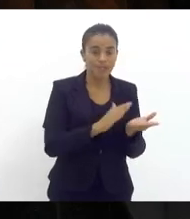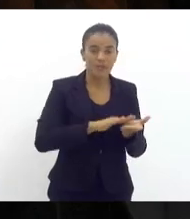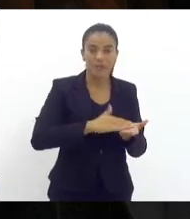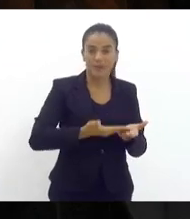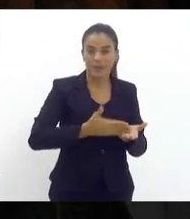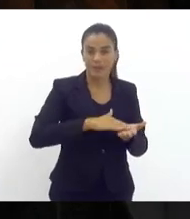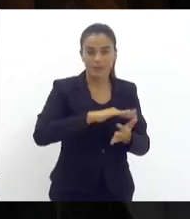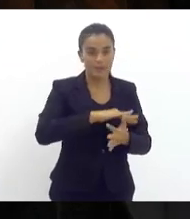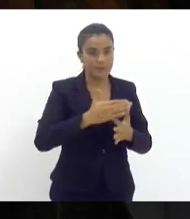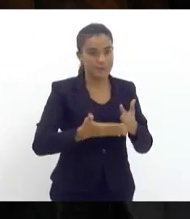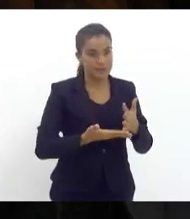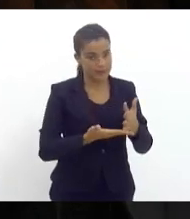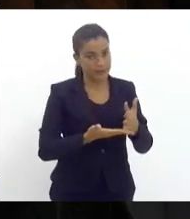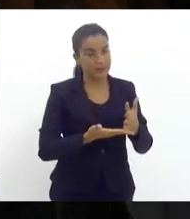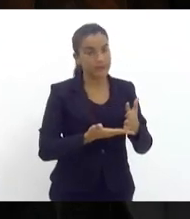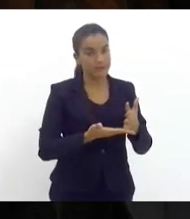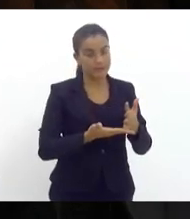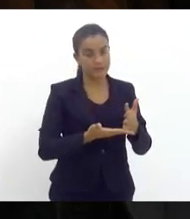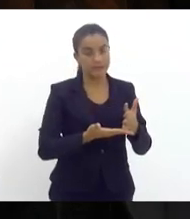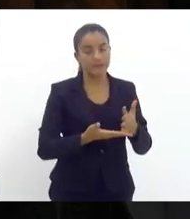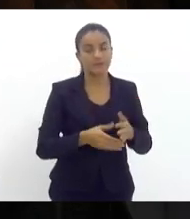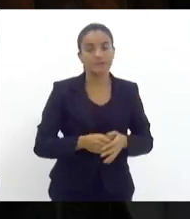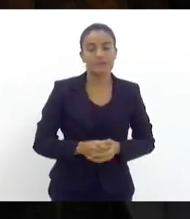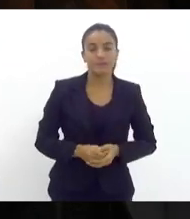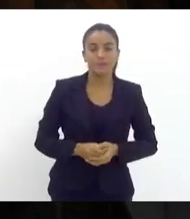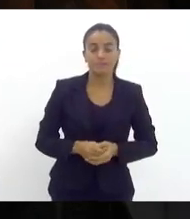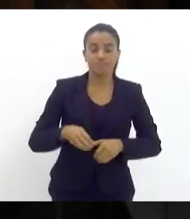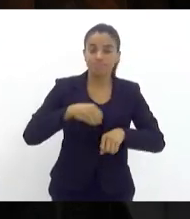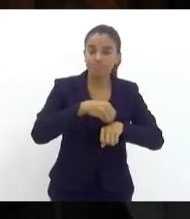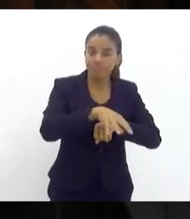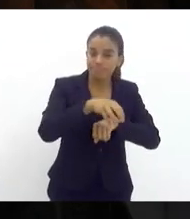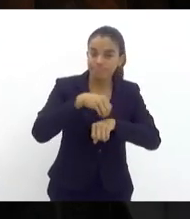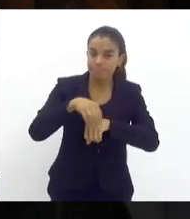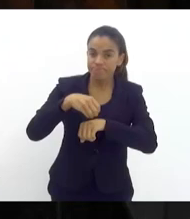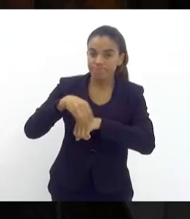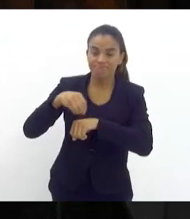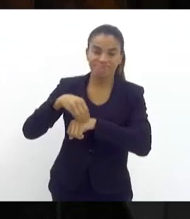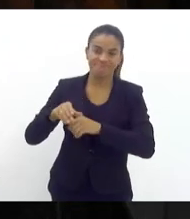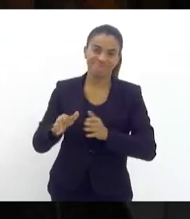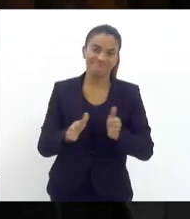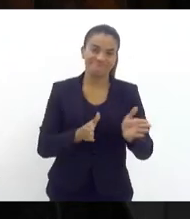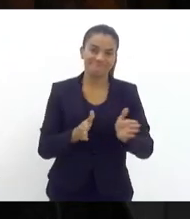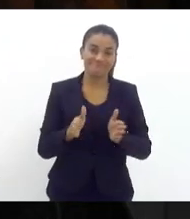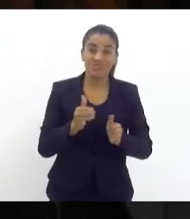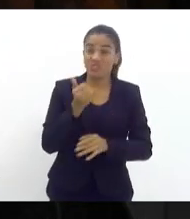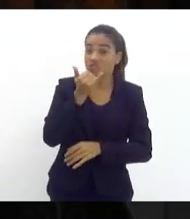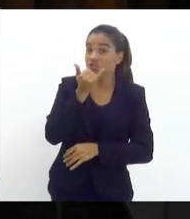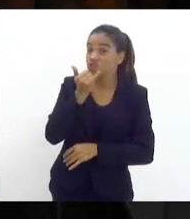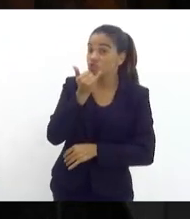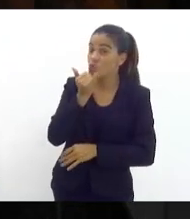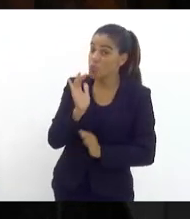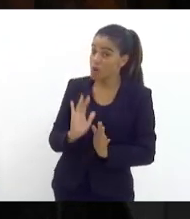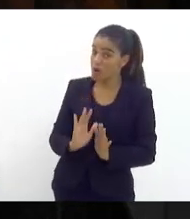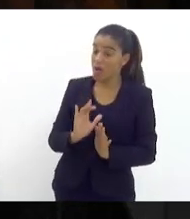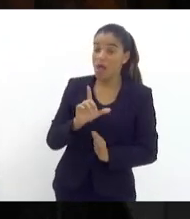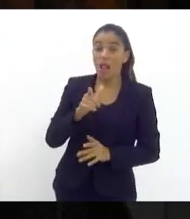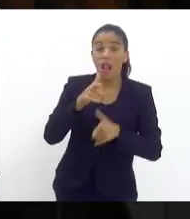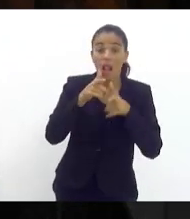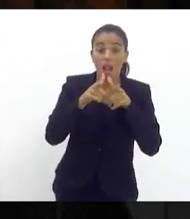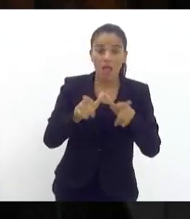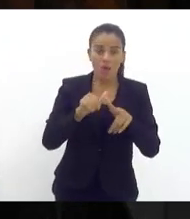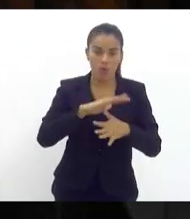intérprete da linguagem de libras desculpe da língua de libras